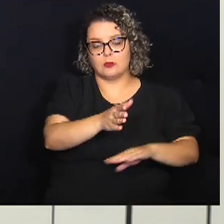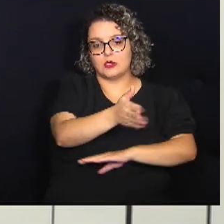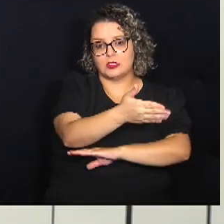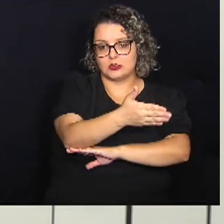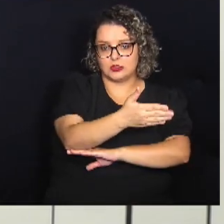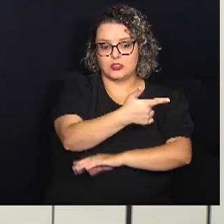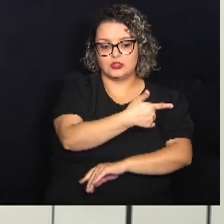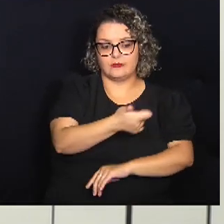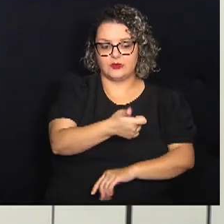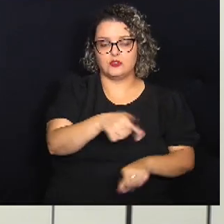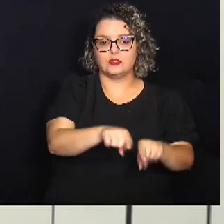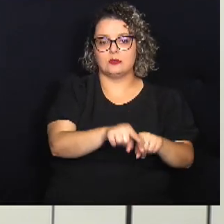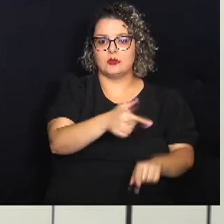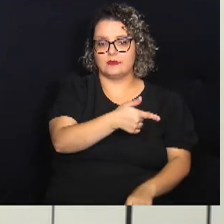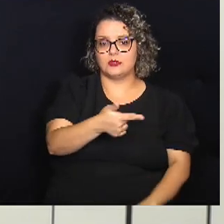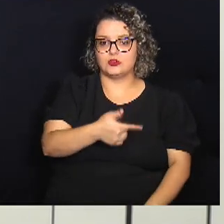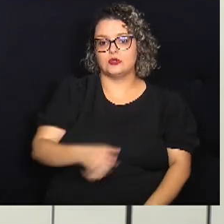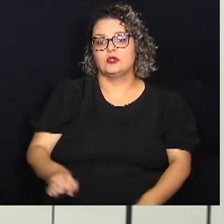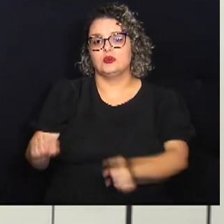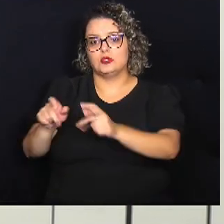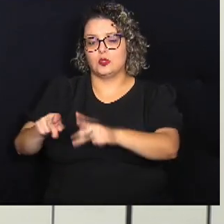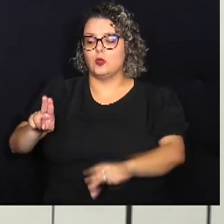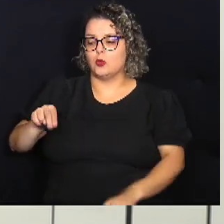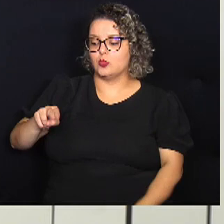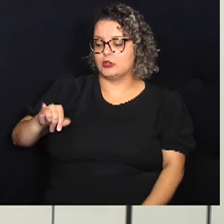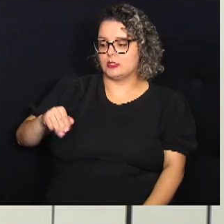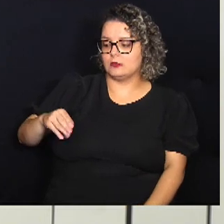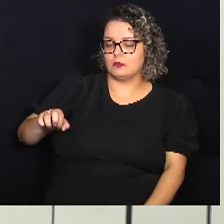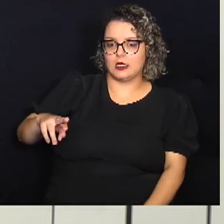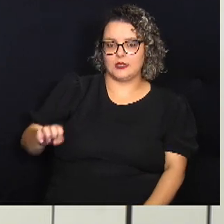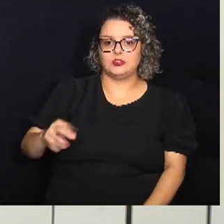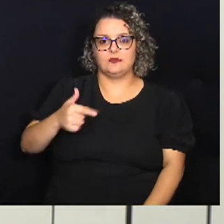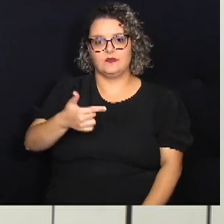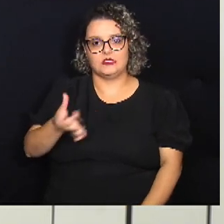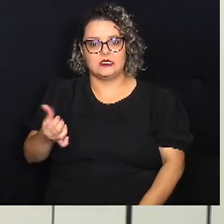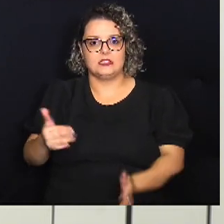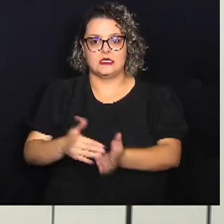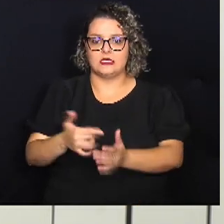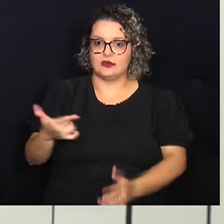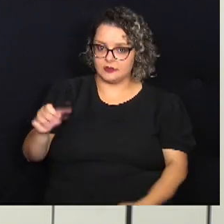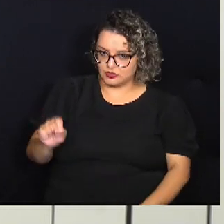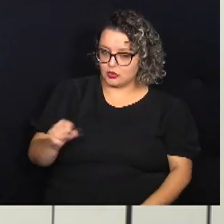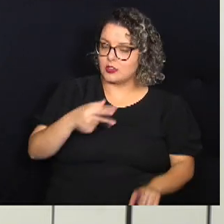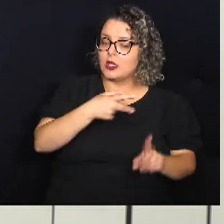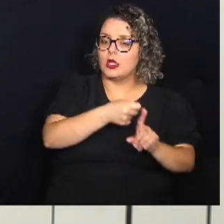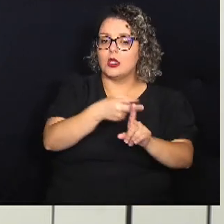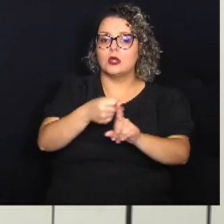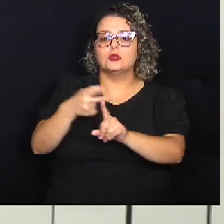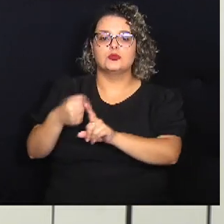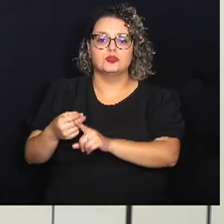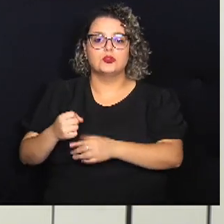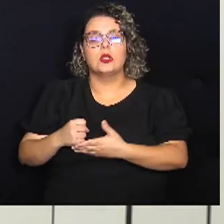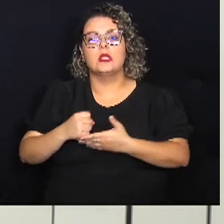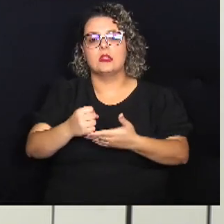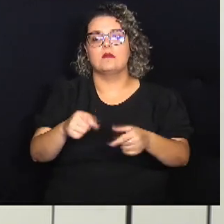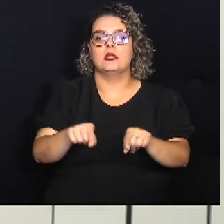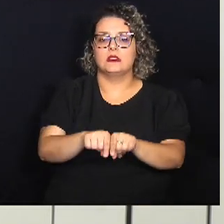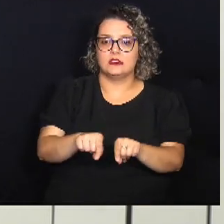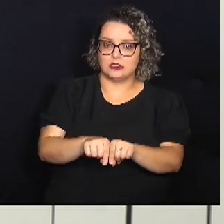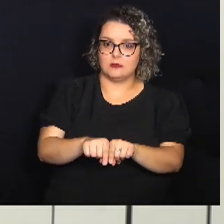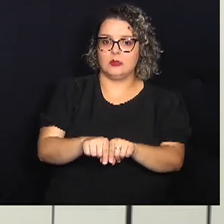e 22 e no Shopping Unimart nos dias 26 a 28. E as doses serão levadas ainda também